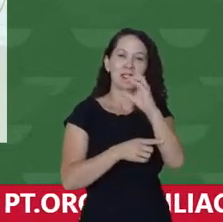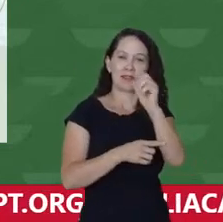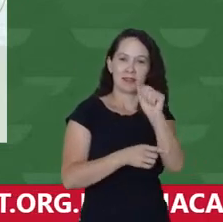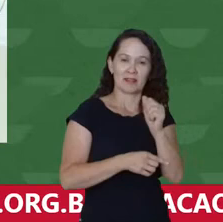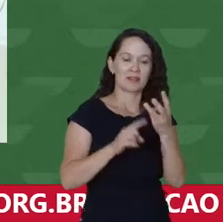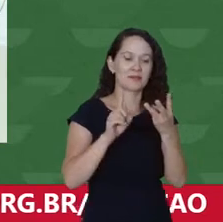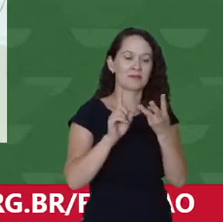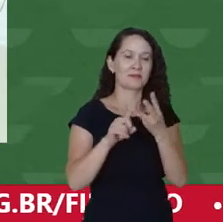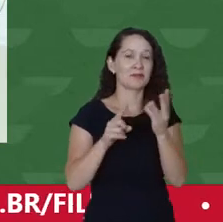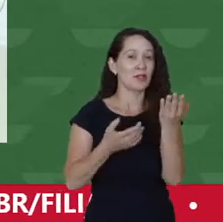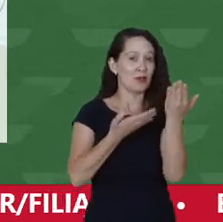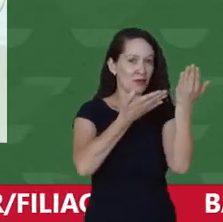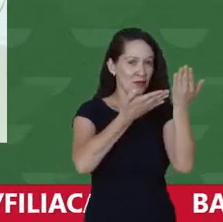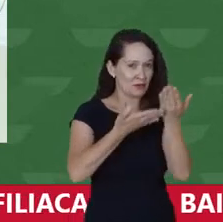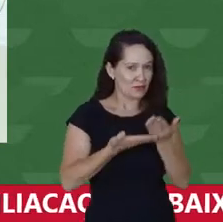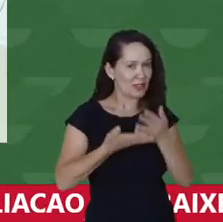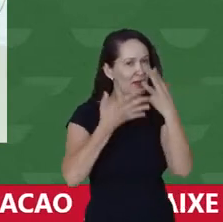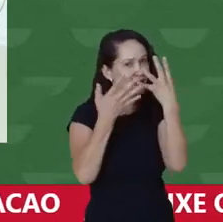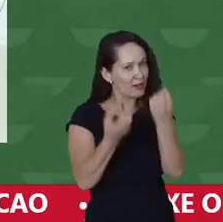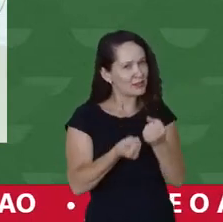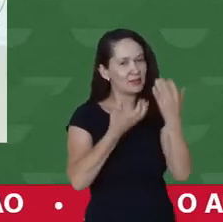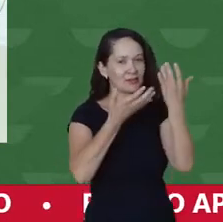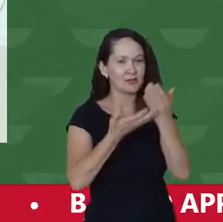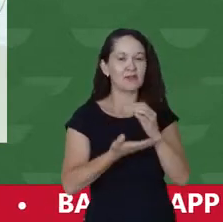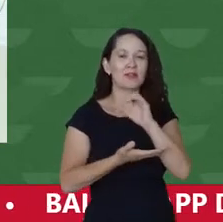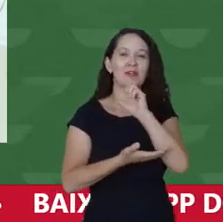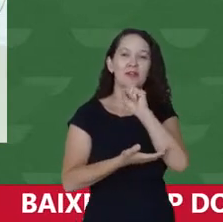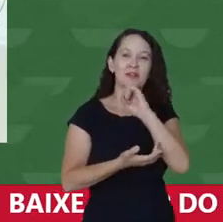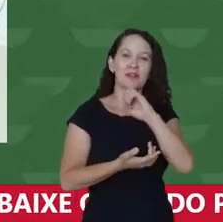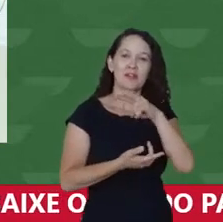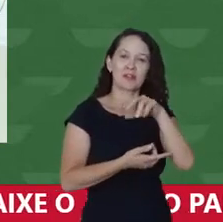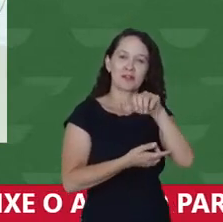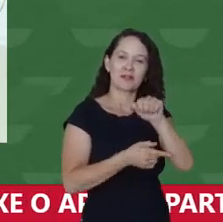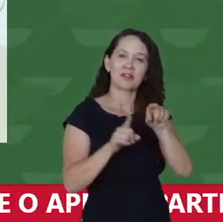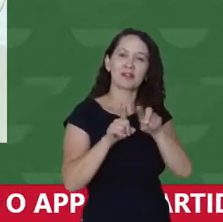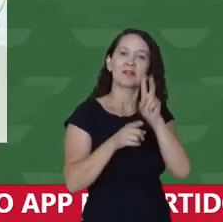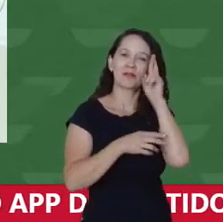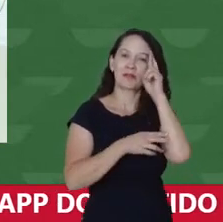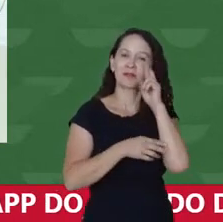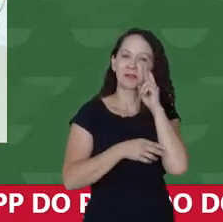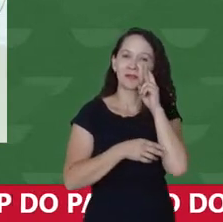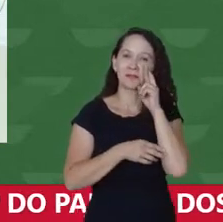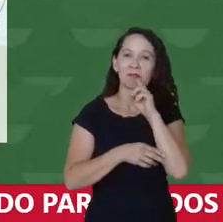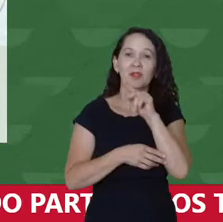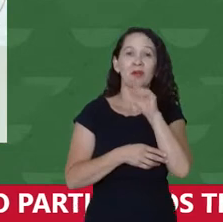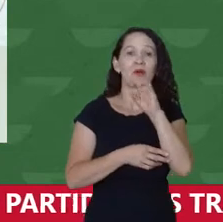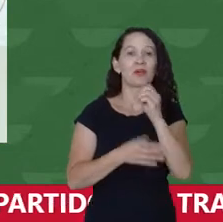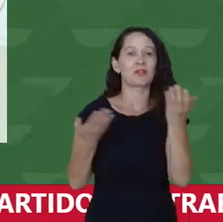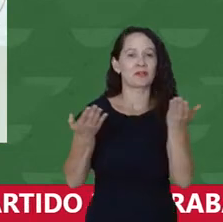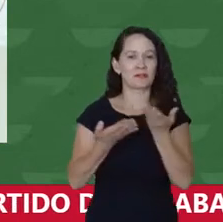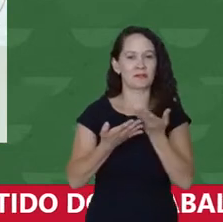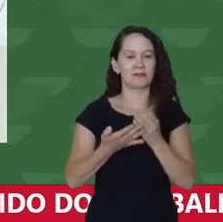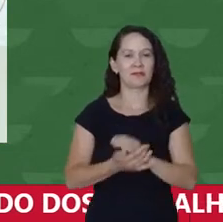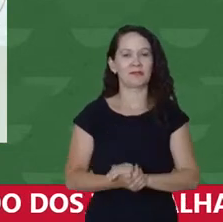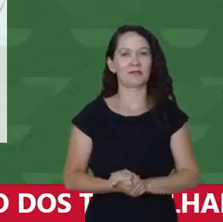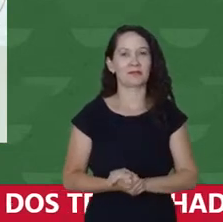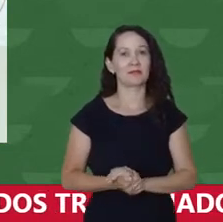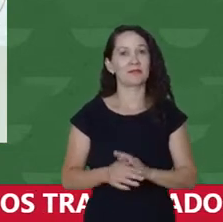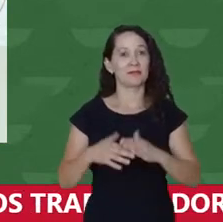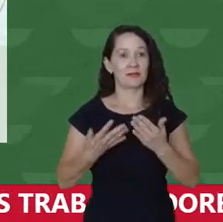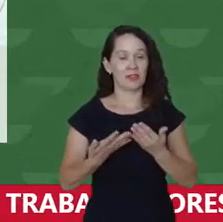Dirceu, e aos nossos convidados que aceitaram o convite, a Silvana e também a Rosilene. Rogério Corrêa.